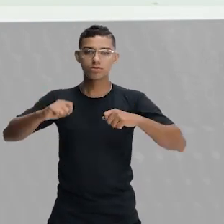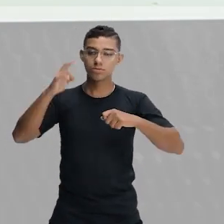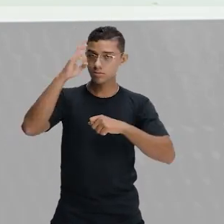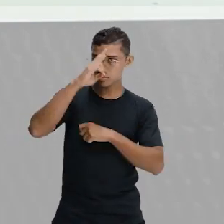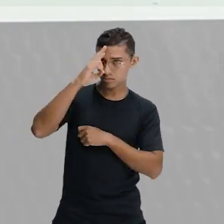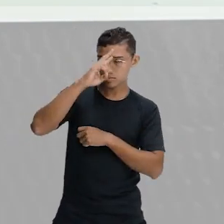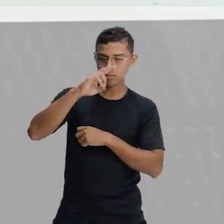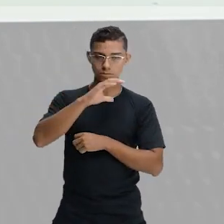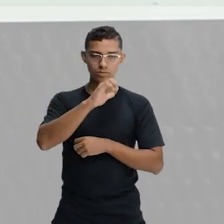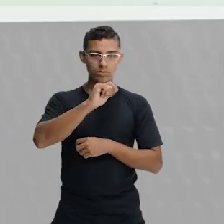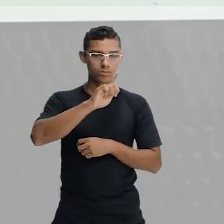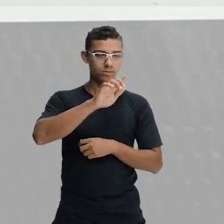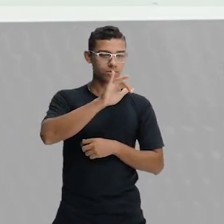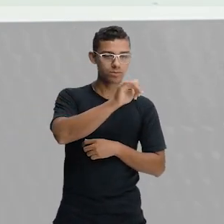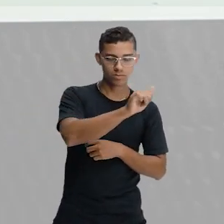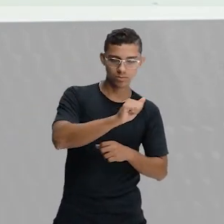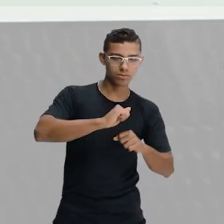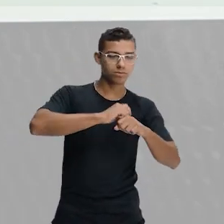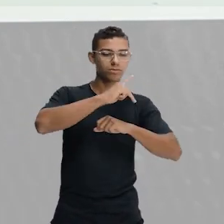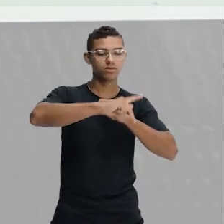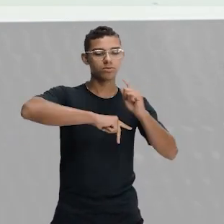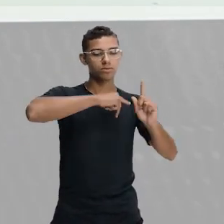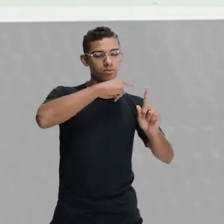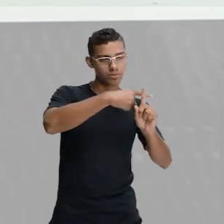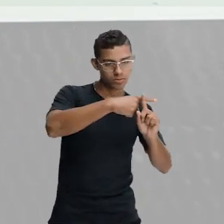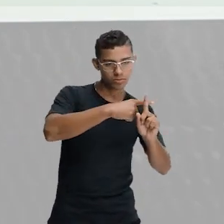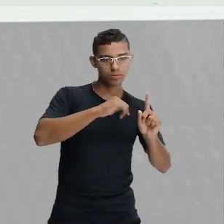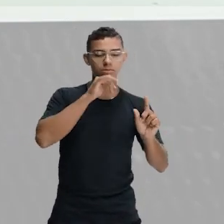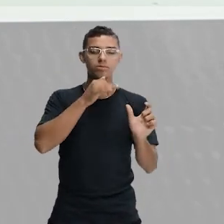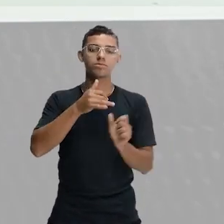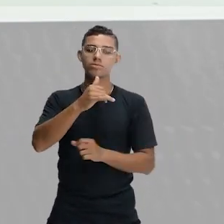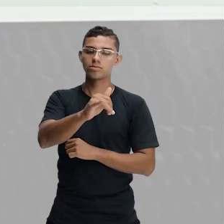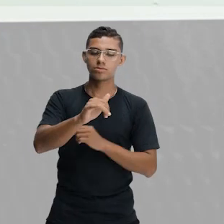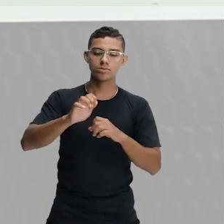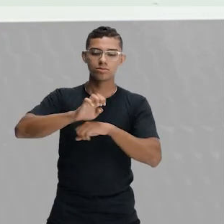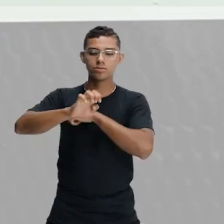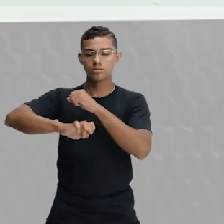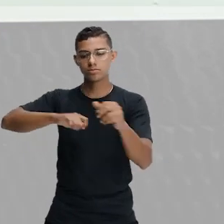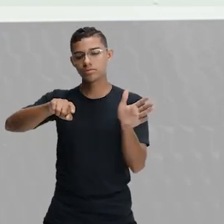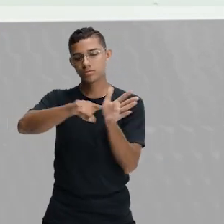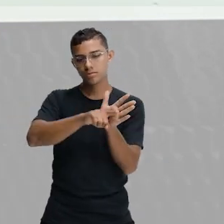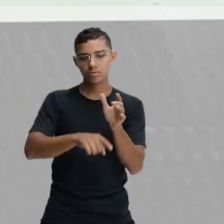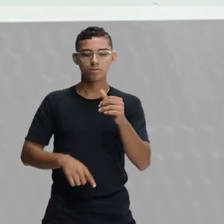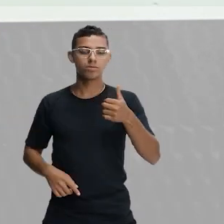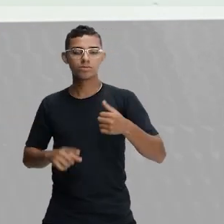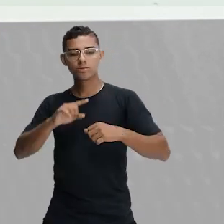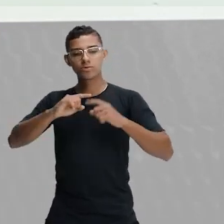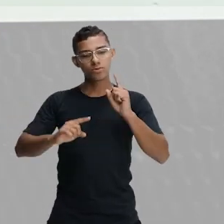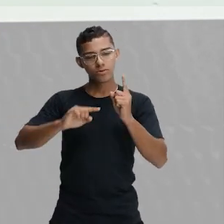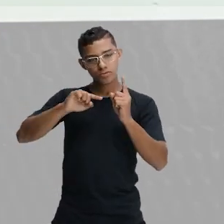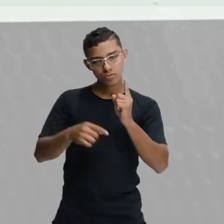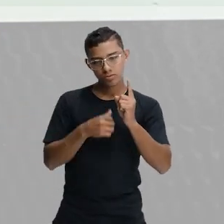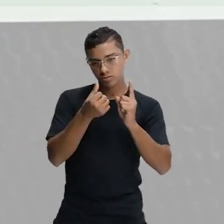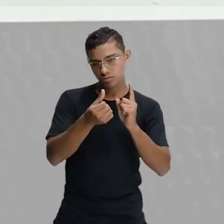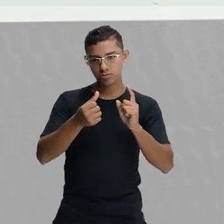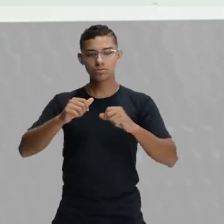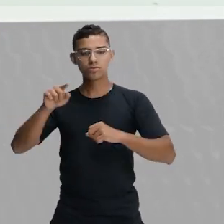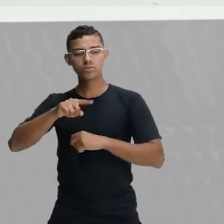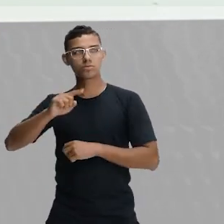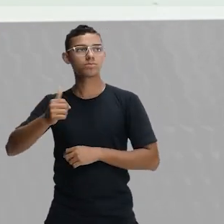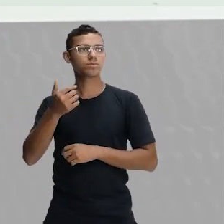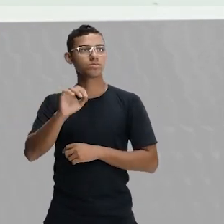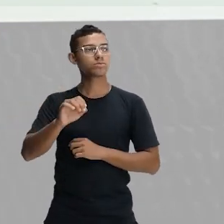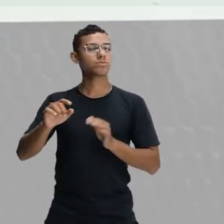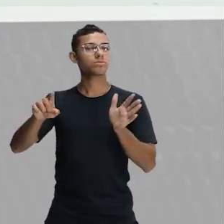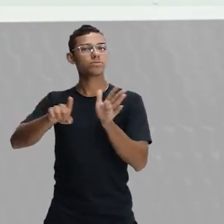de carga é o número de próton menos o número de elétrons, e a carga elementar é 1,6 vezes 10 elevado a menos 19 coulomb, né?